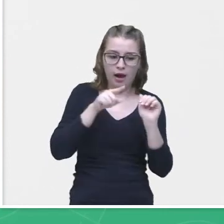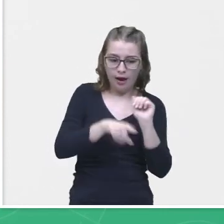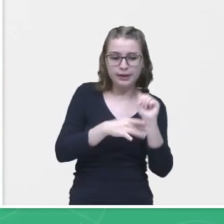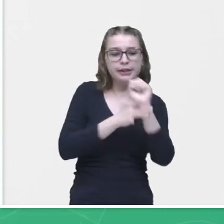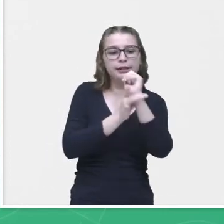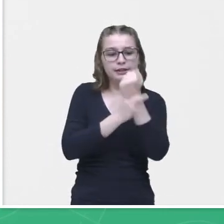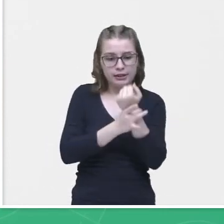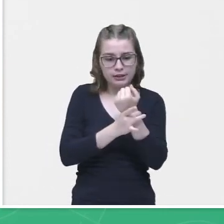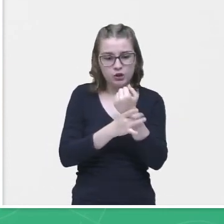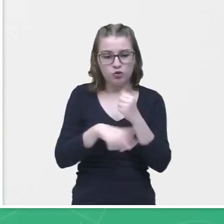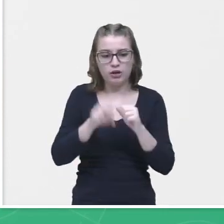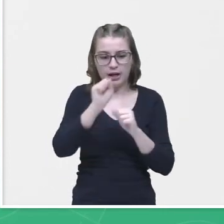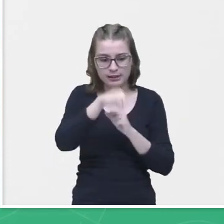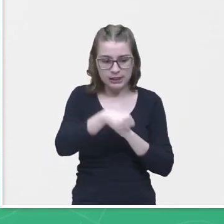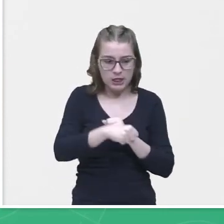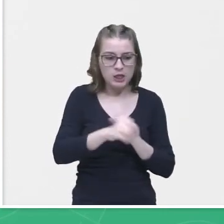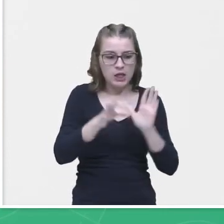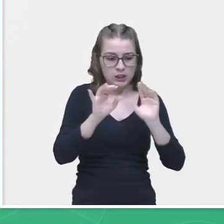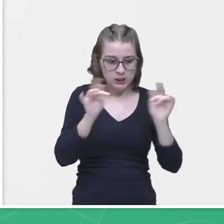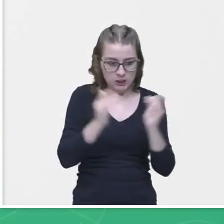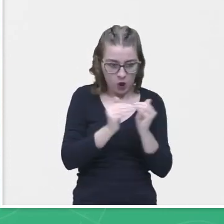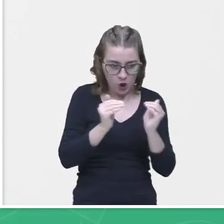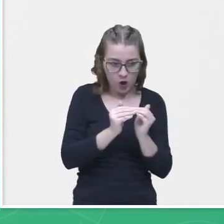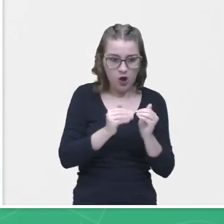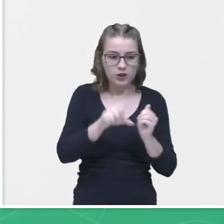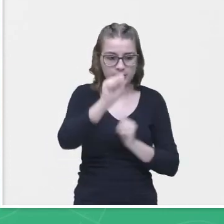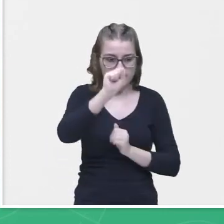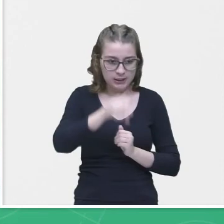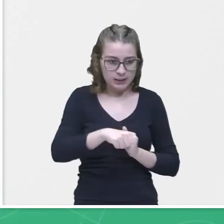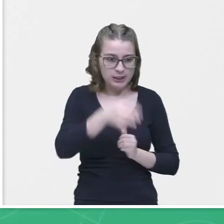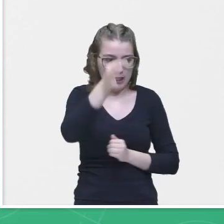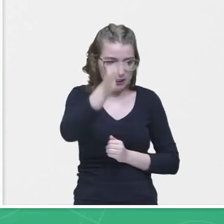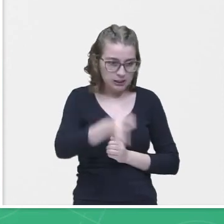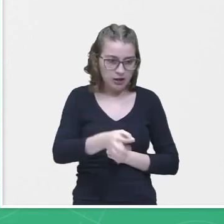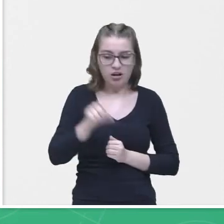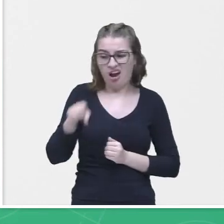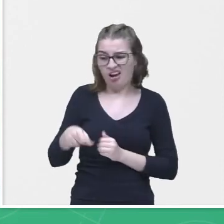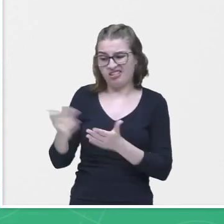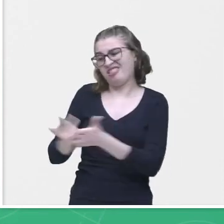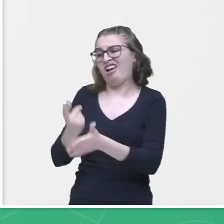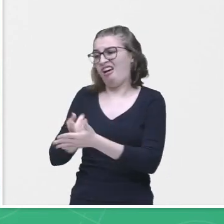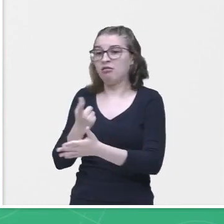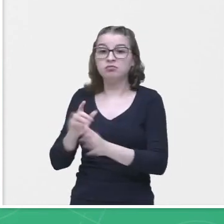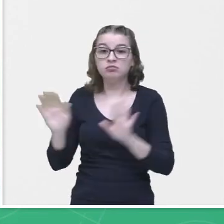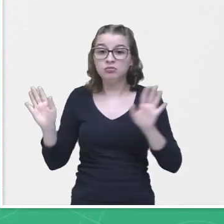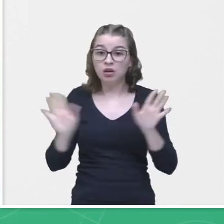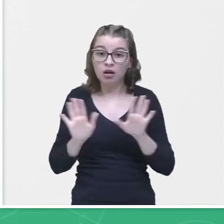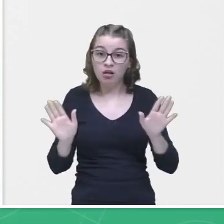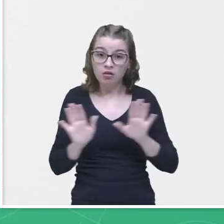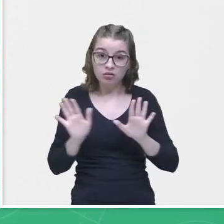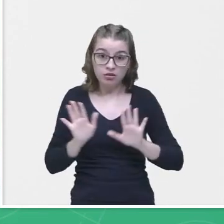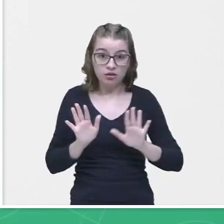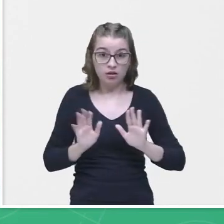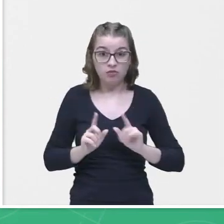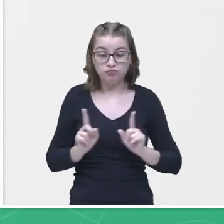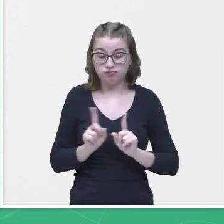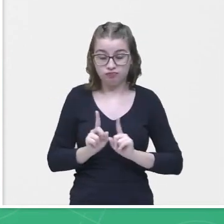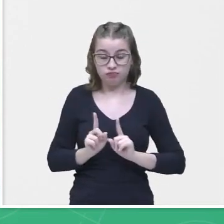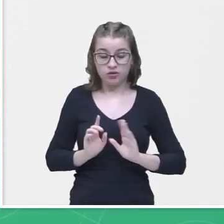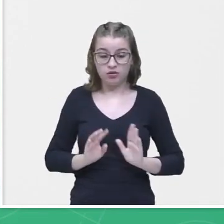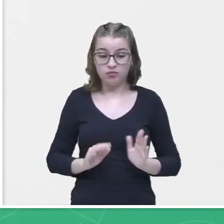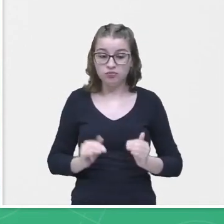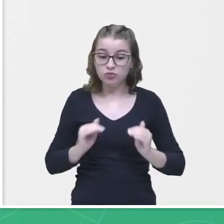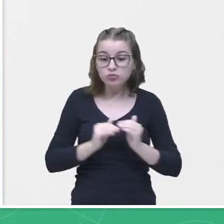estamos promovendo um momento para que você reflita, para que você veja além também, tá?